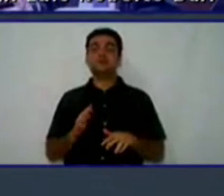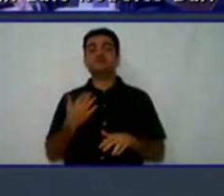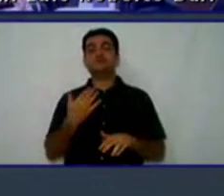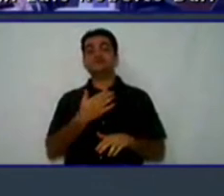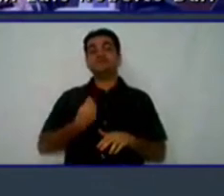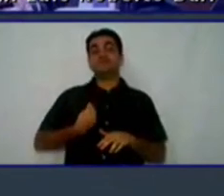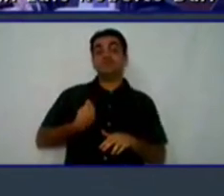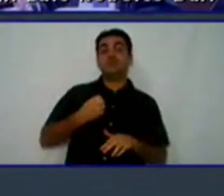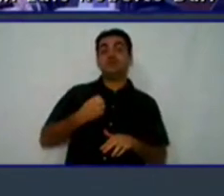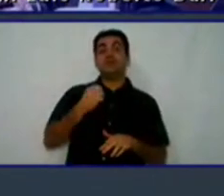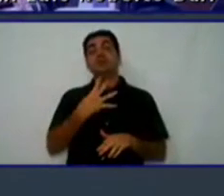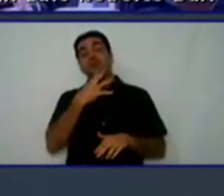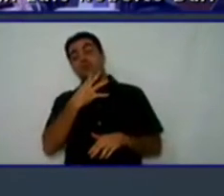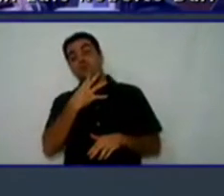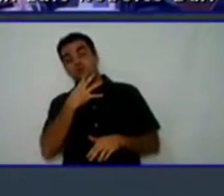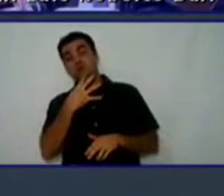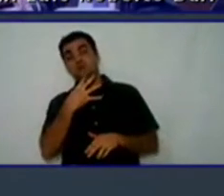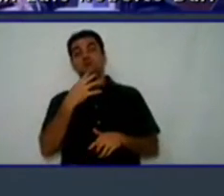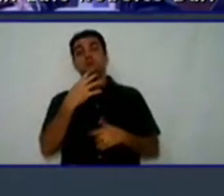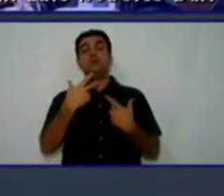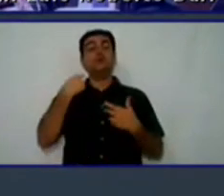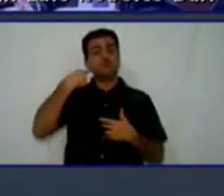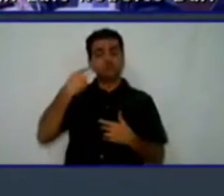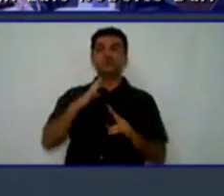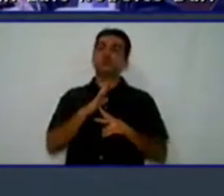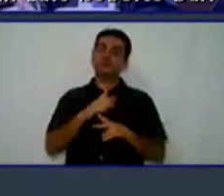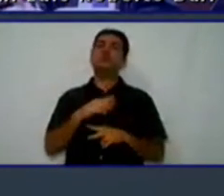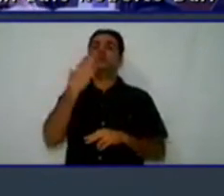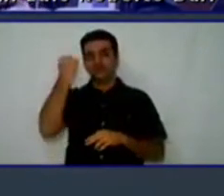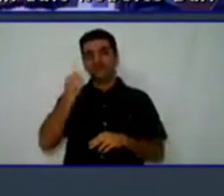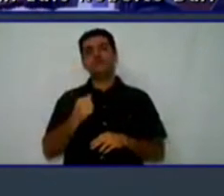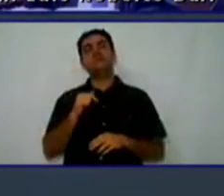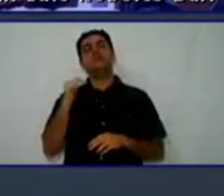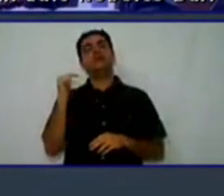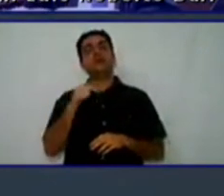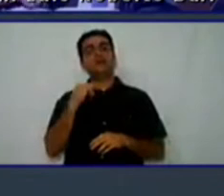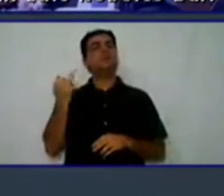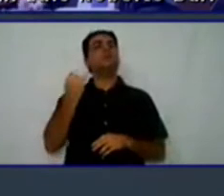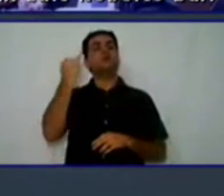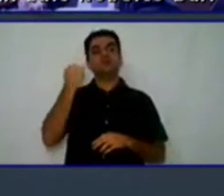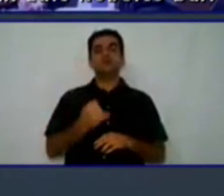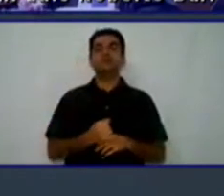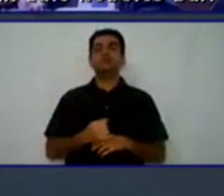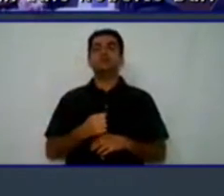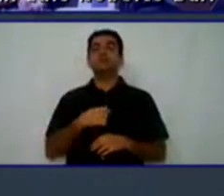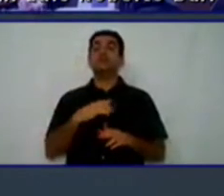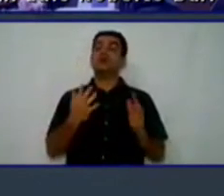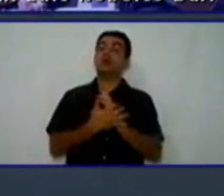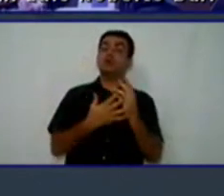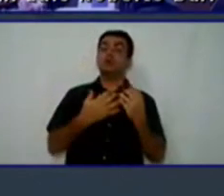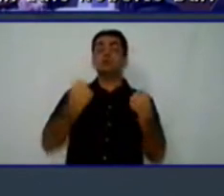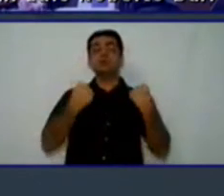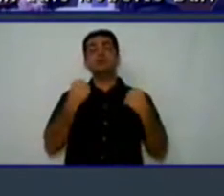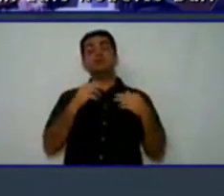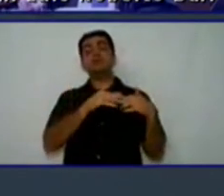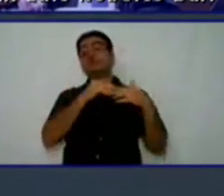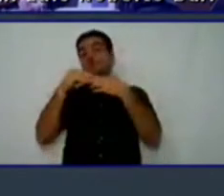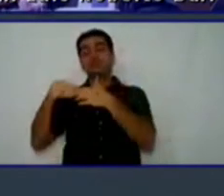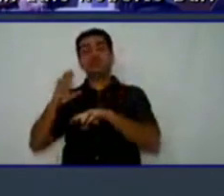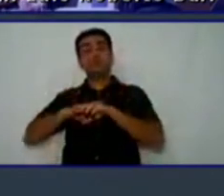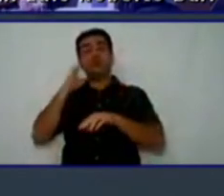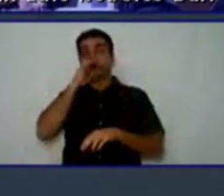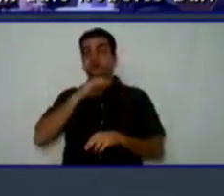convive, quem conhece da atividade política partidária sabe o quanto que é importante ter veículos de transporte mais